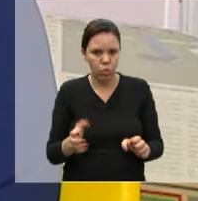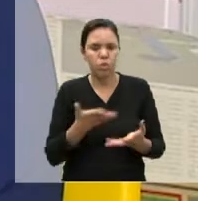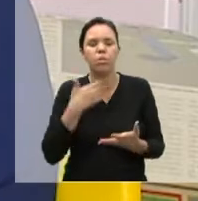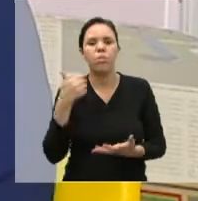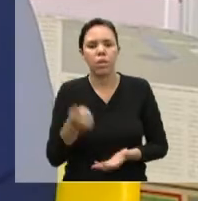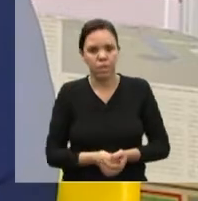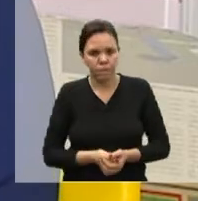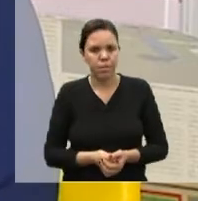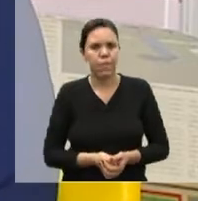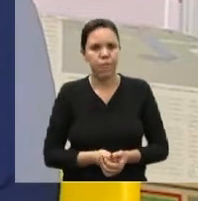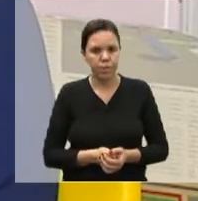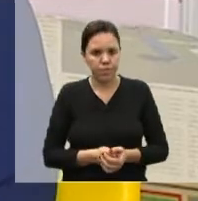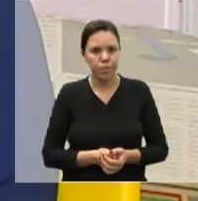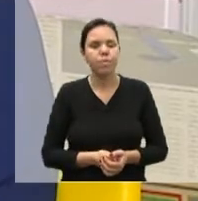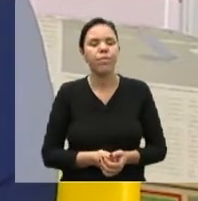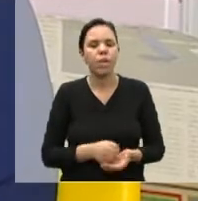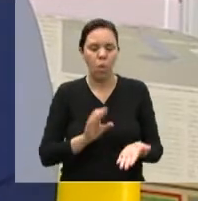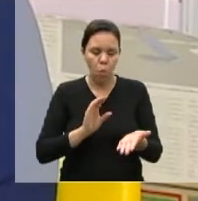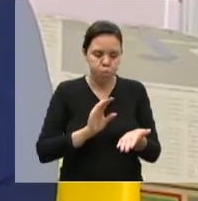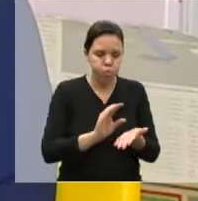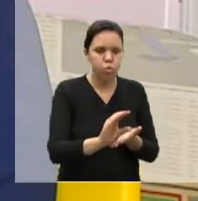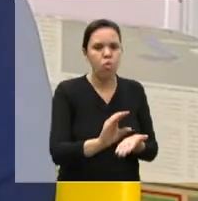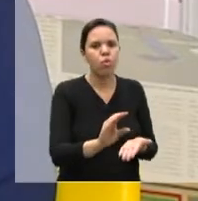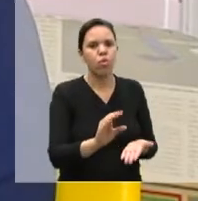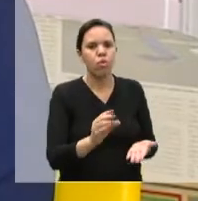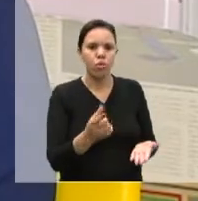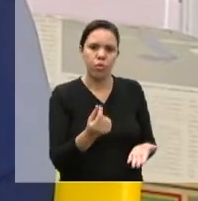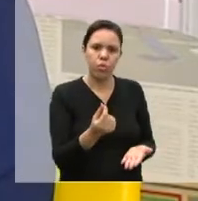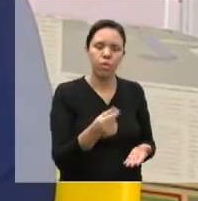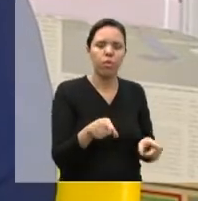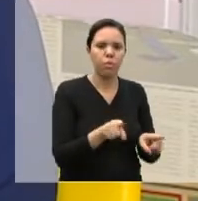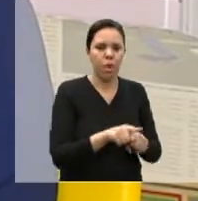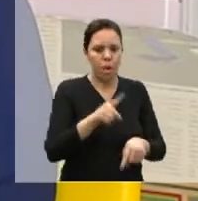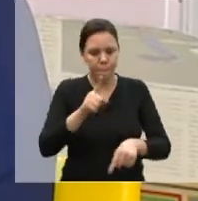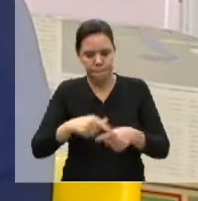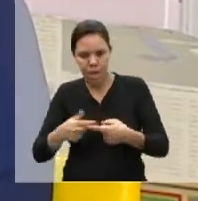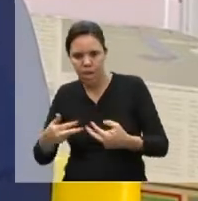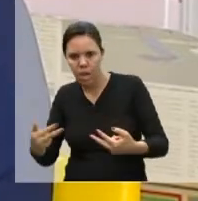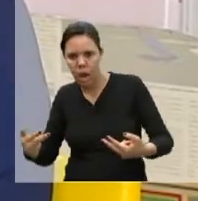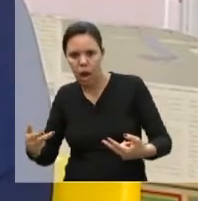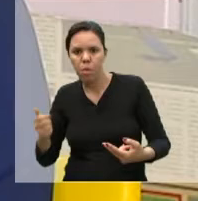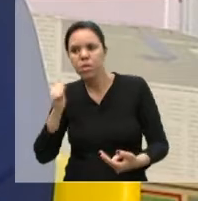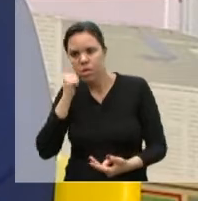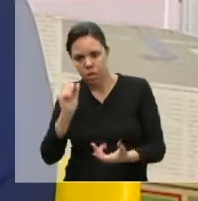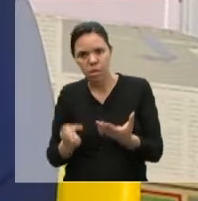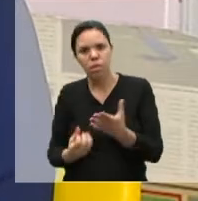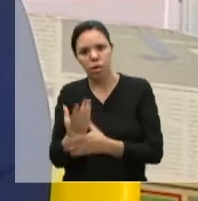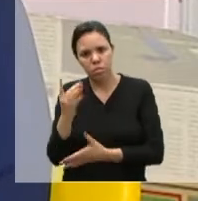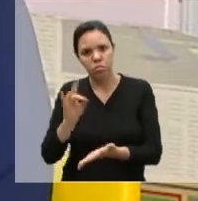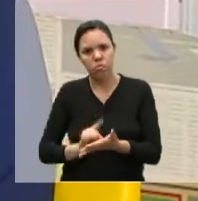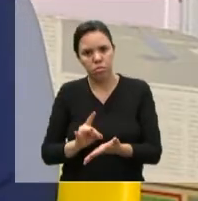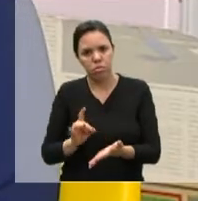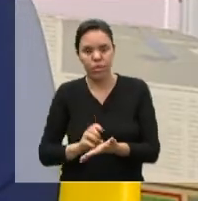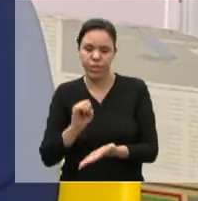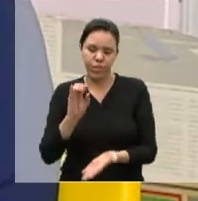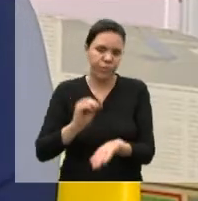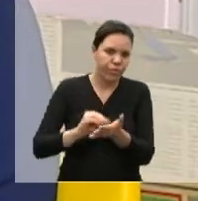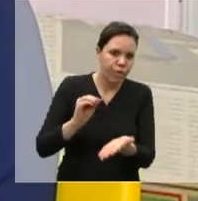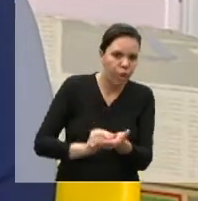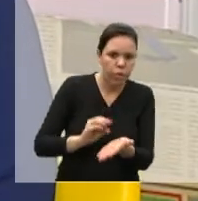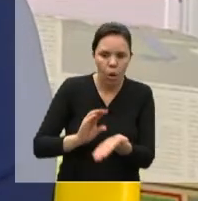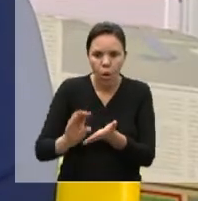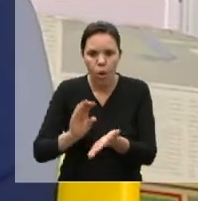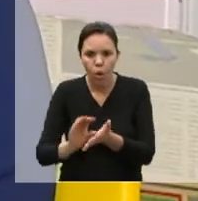recurso humano, recurso financeiro e recurso material mesmo, para que a ciência aconteça, né? Sem esses recursos, a ciência